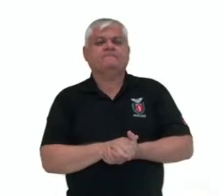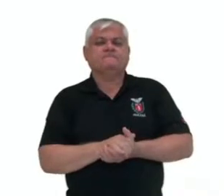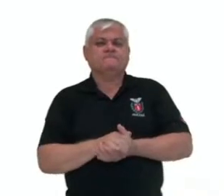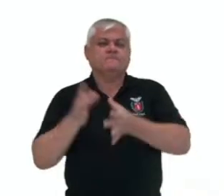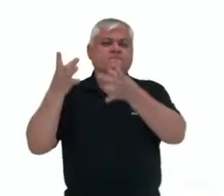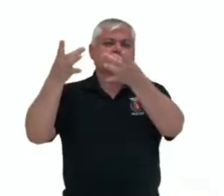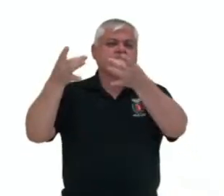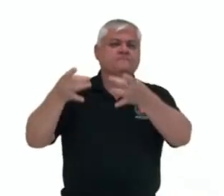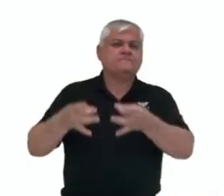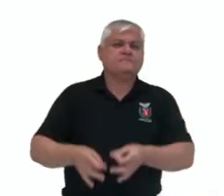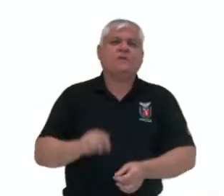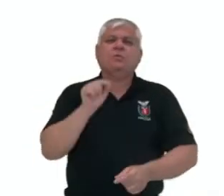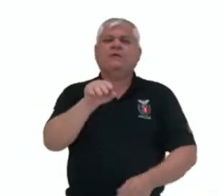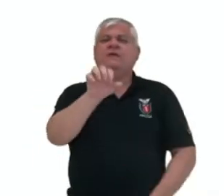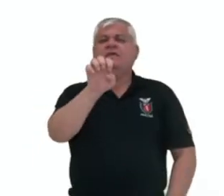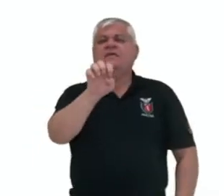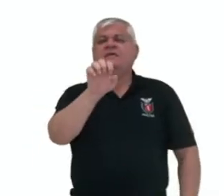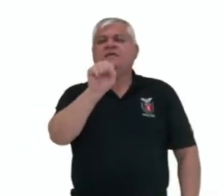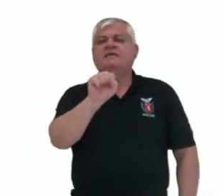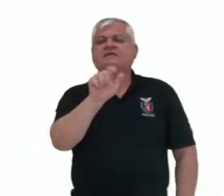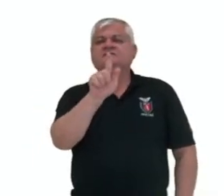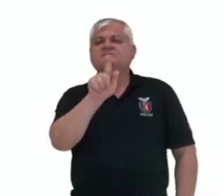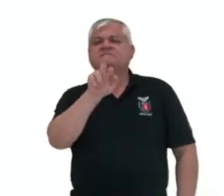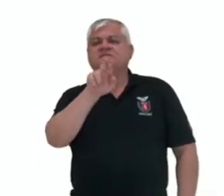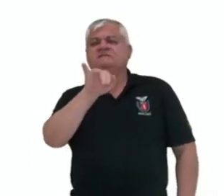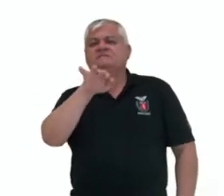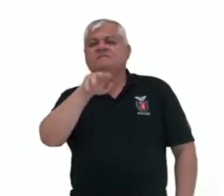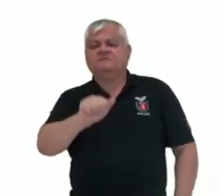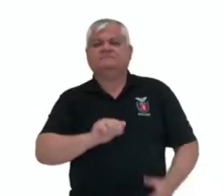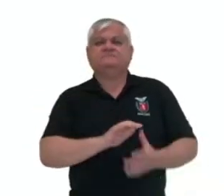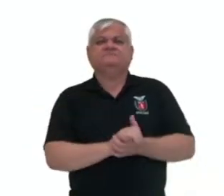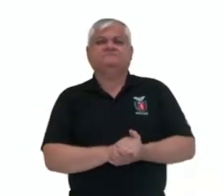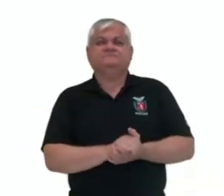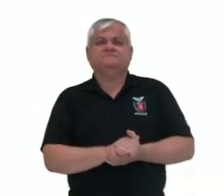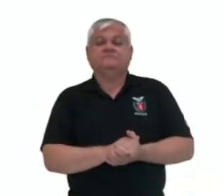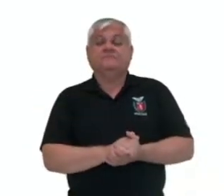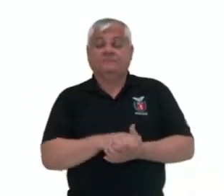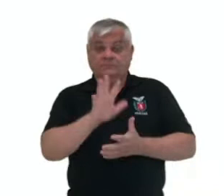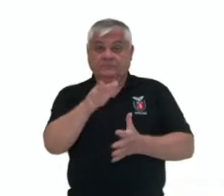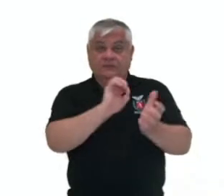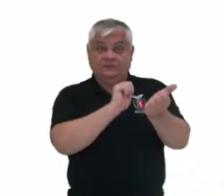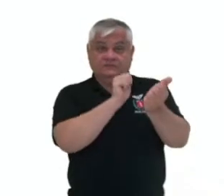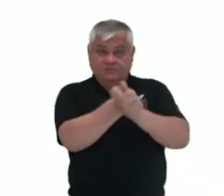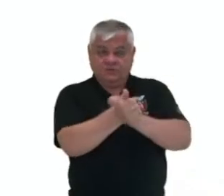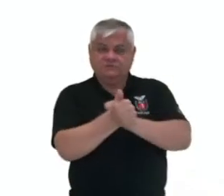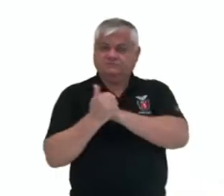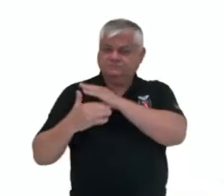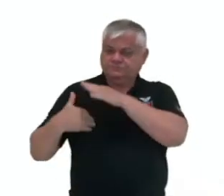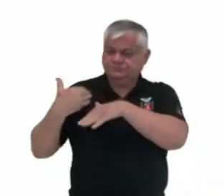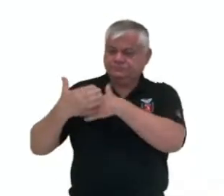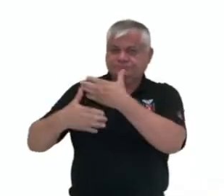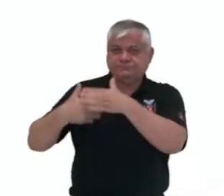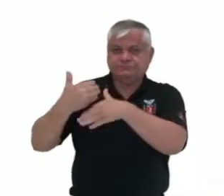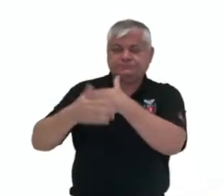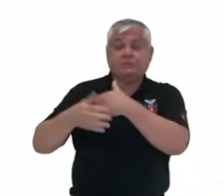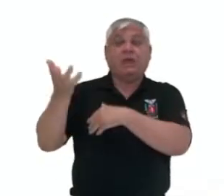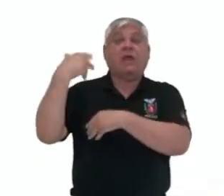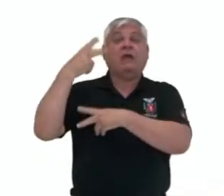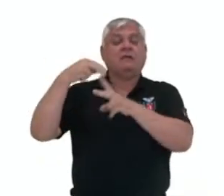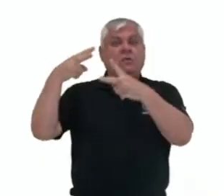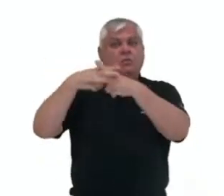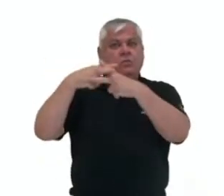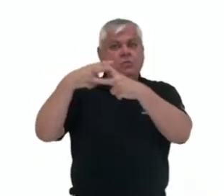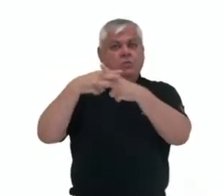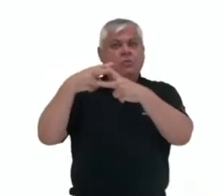Definição, então. Vamos definir o que é essa esgrima, tá? Vamos lá. É um esporte que evoluiu da antiga forma de combate, em que o objetivo